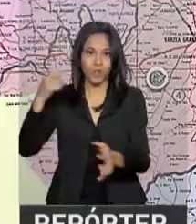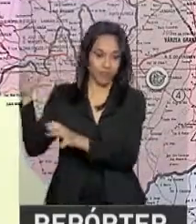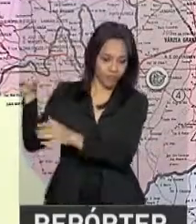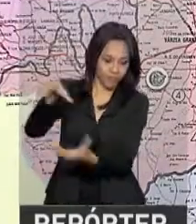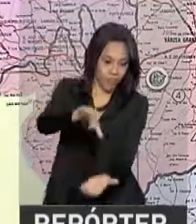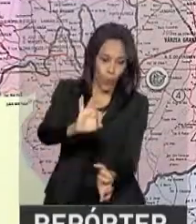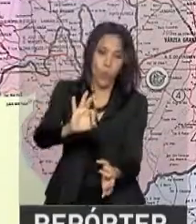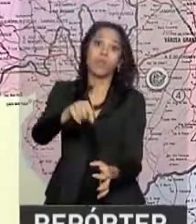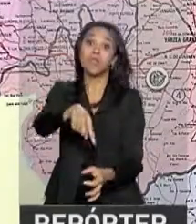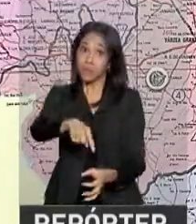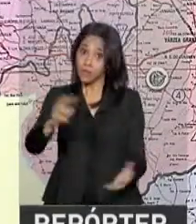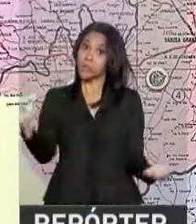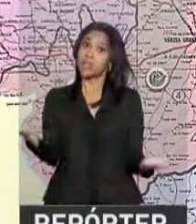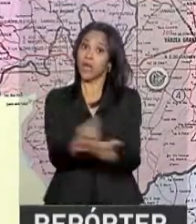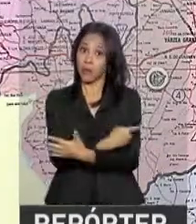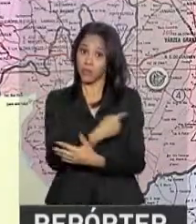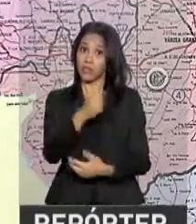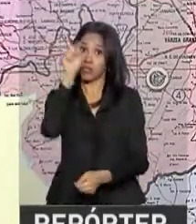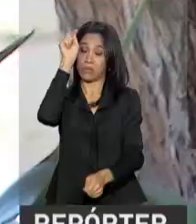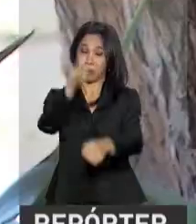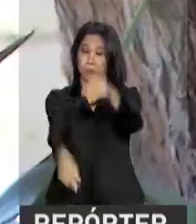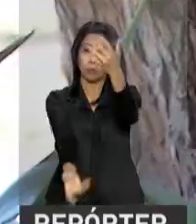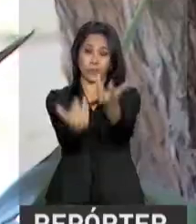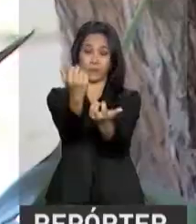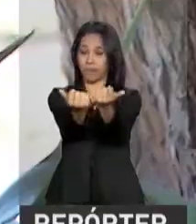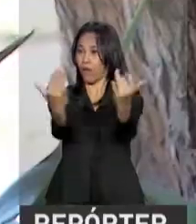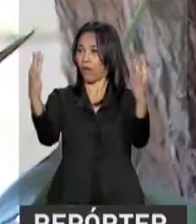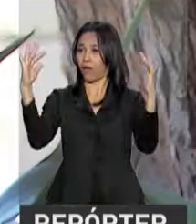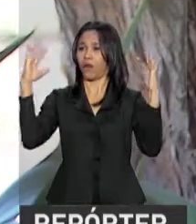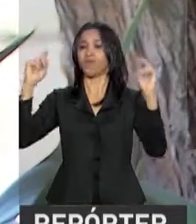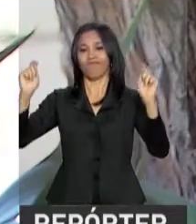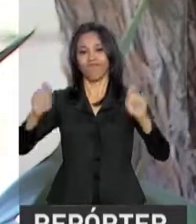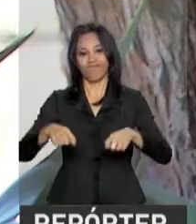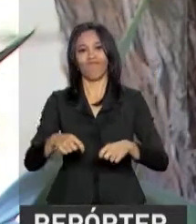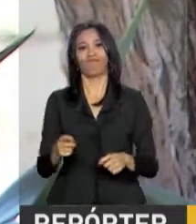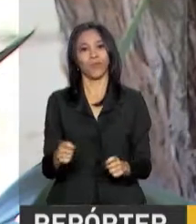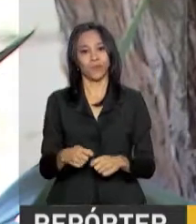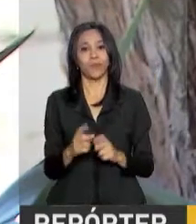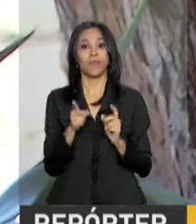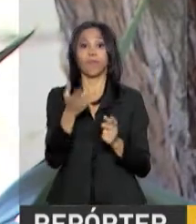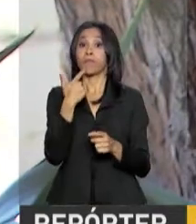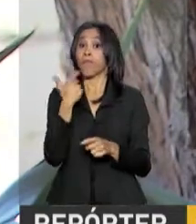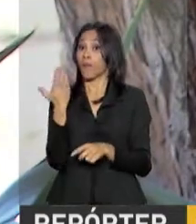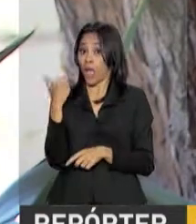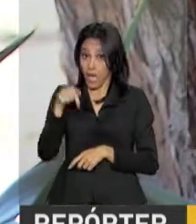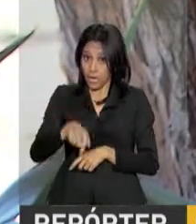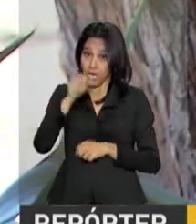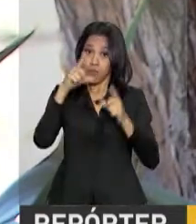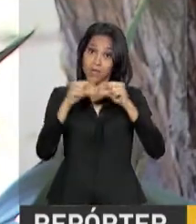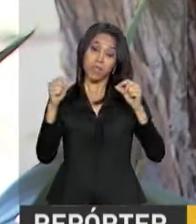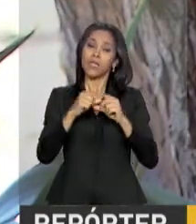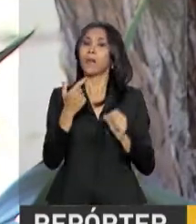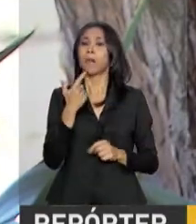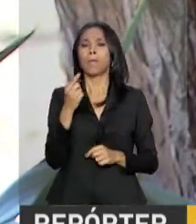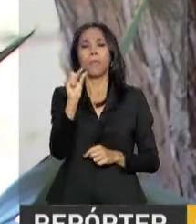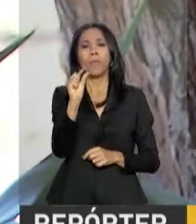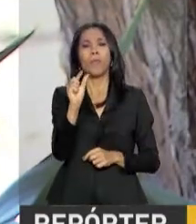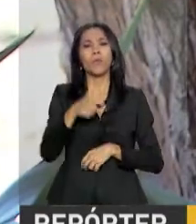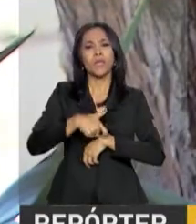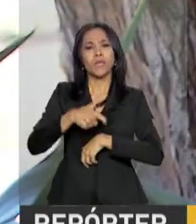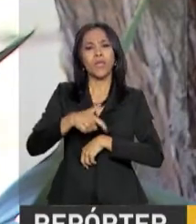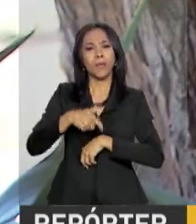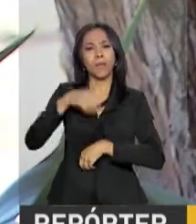isso pode causar muito facilmente um incêndio florestal. Aqui em Brasília, as chuvas pararam há pouco tempo e a vegetação ainda está verde.